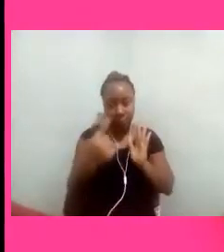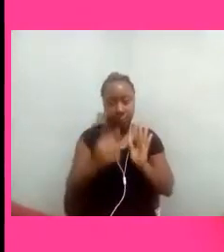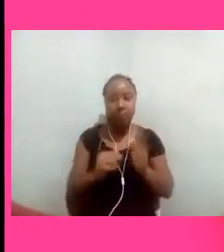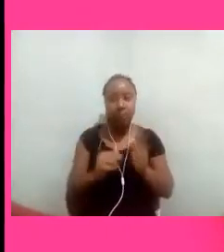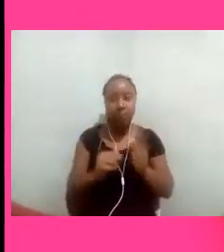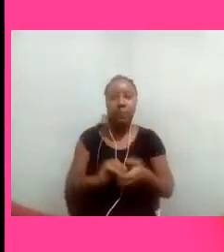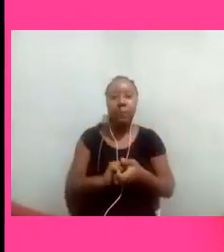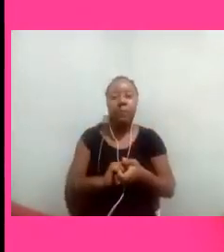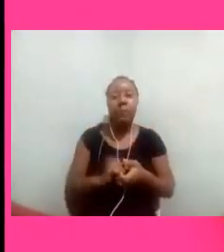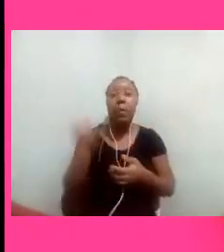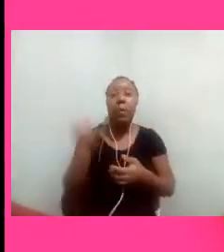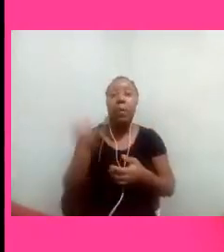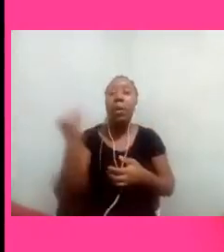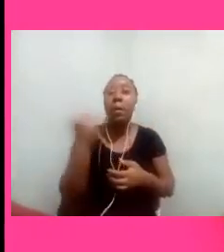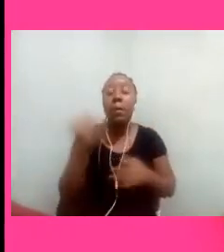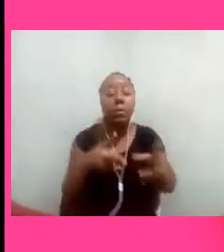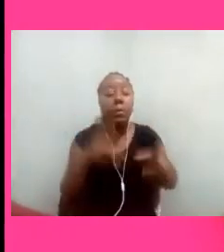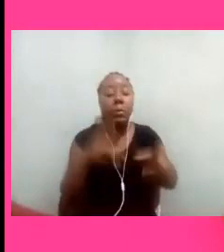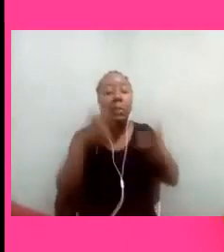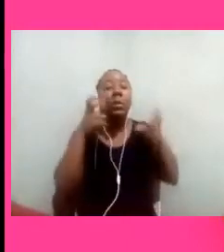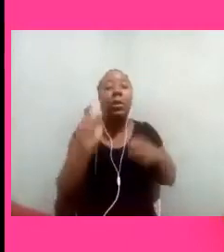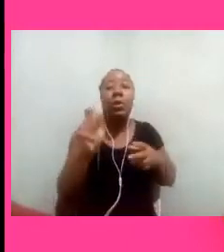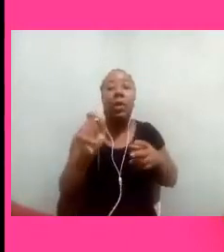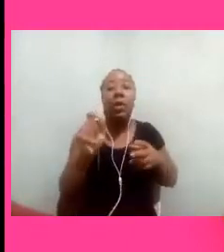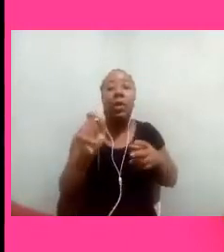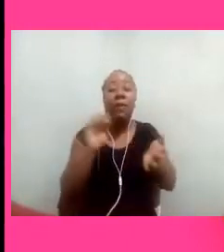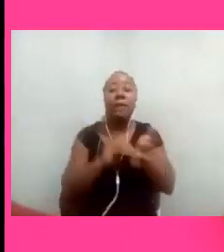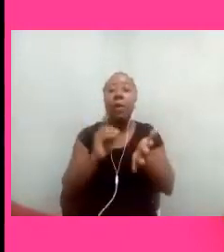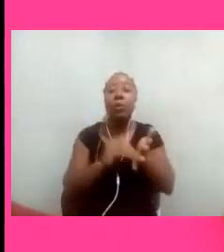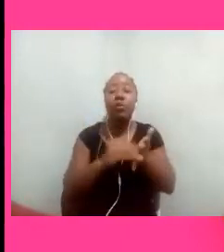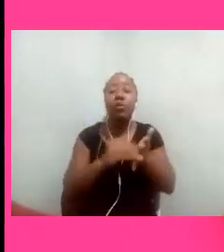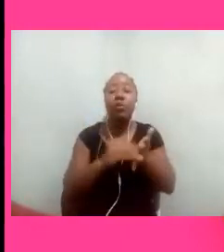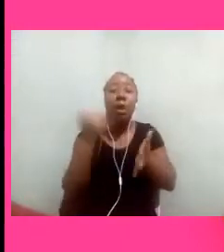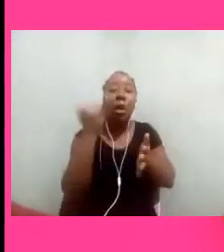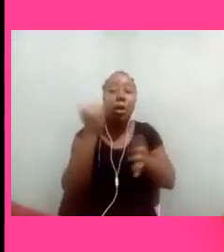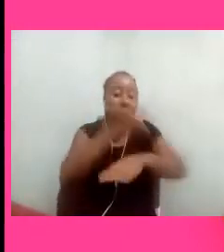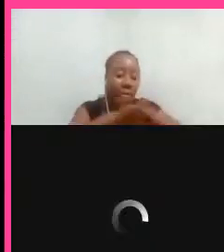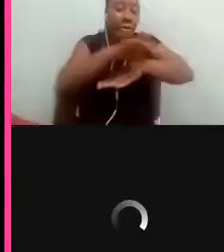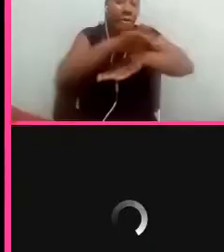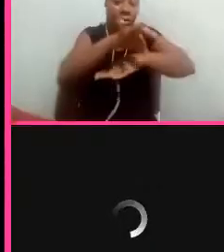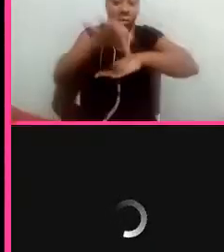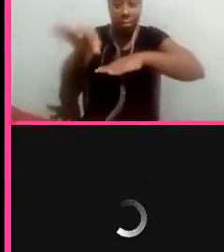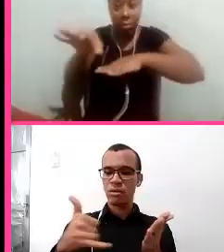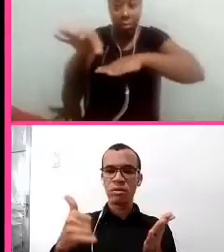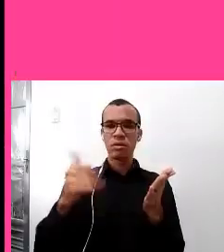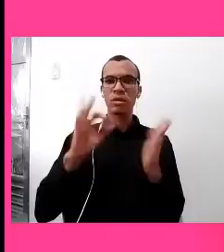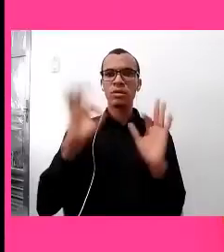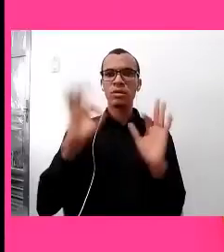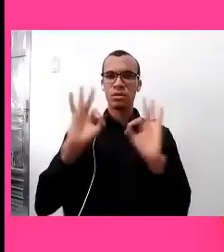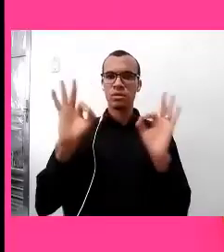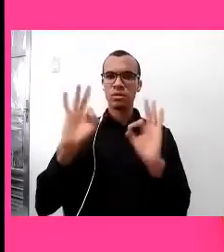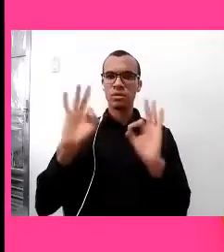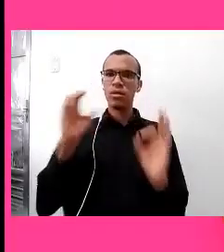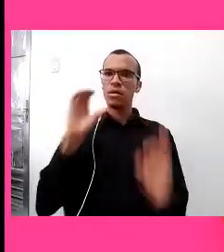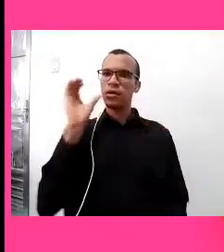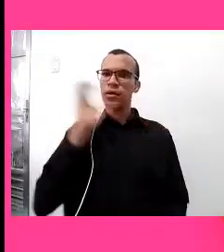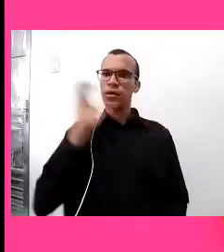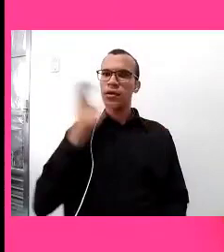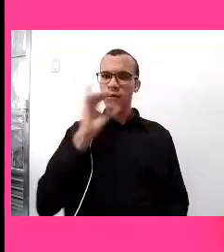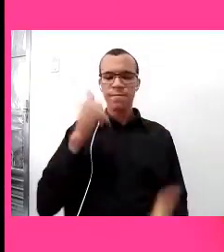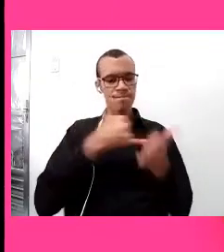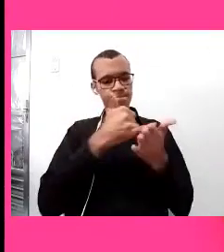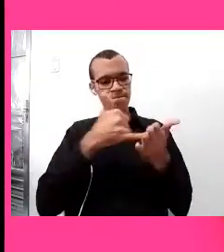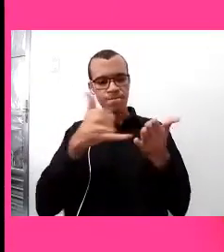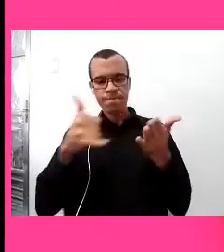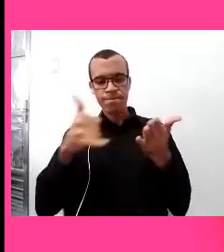Detalhe que eu acabei de perceber, eu não risquei com a caneta. Eu vou riscar agora rapidinho, só